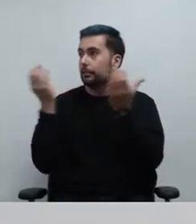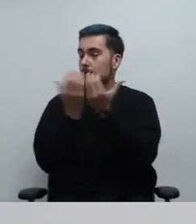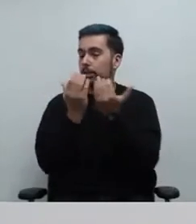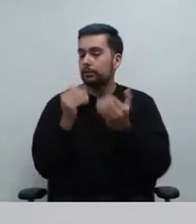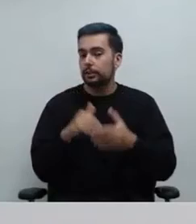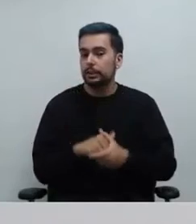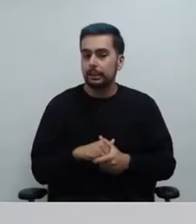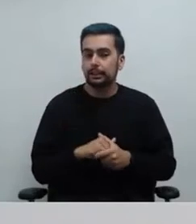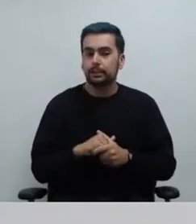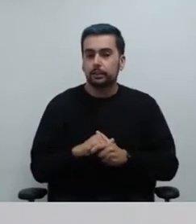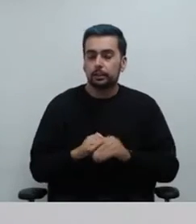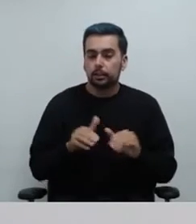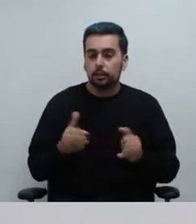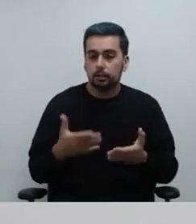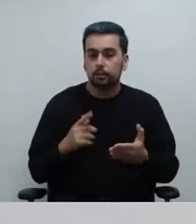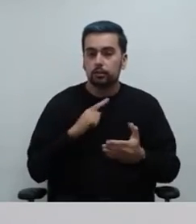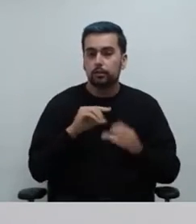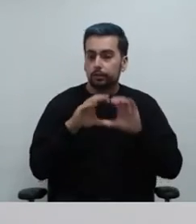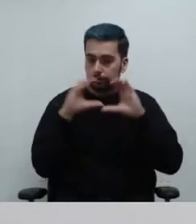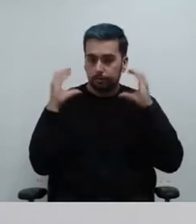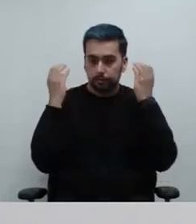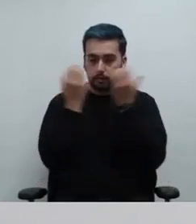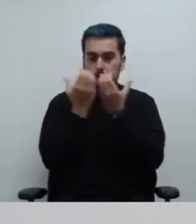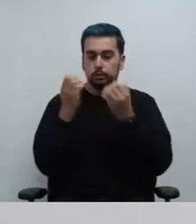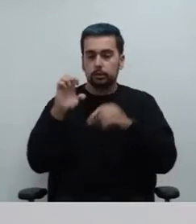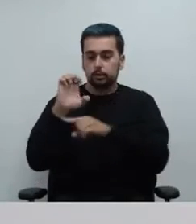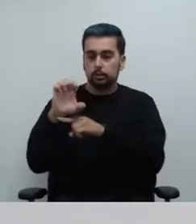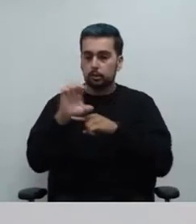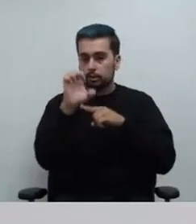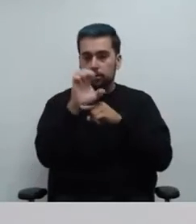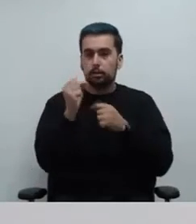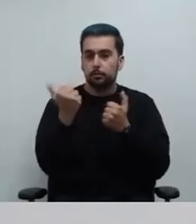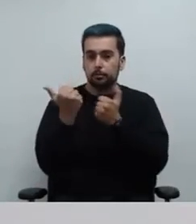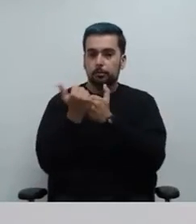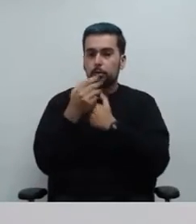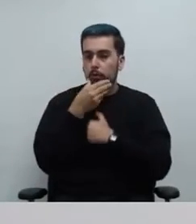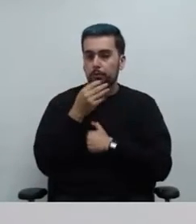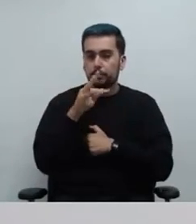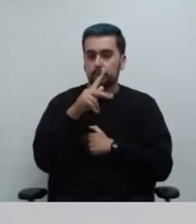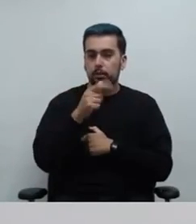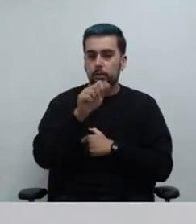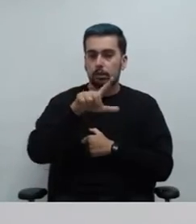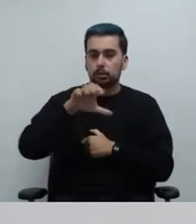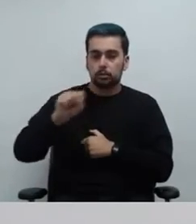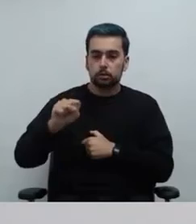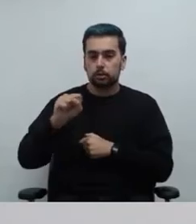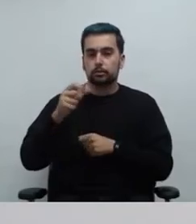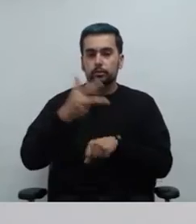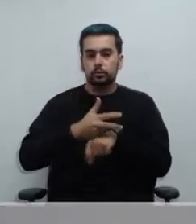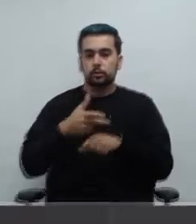Vale do Ribeira e da conferência estadual, então, com apoio do Thales, transmitiu o vídeo do Ataíde.